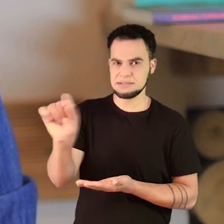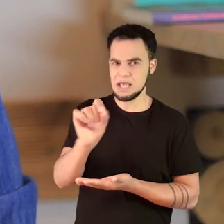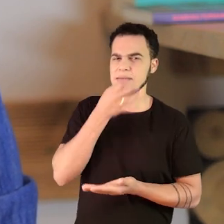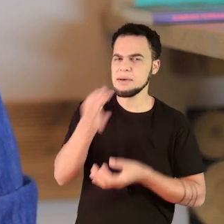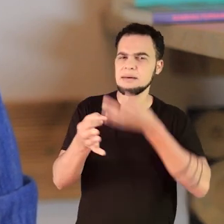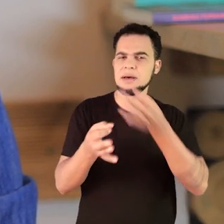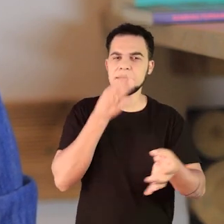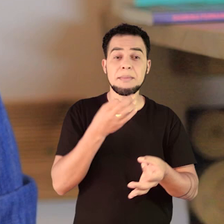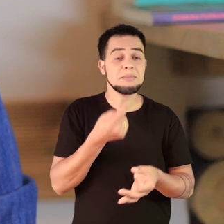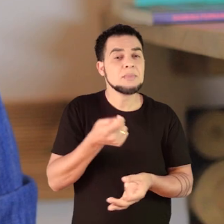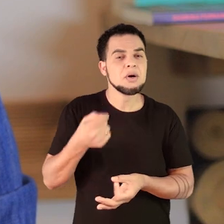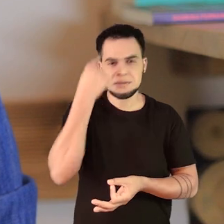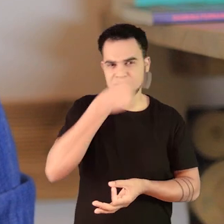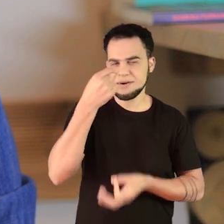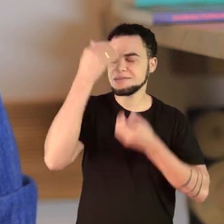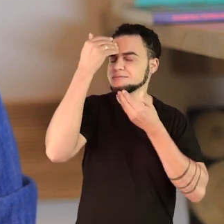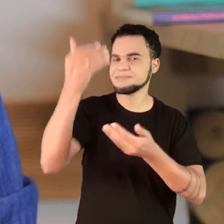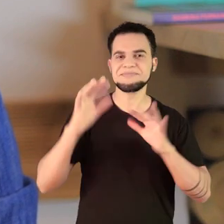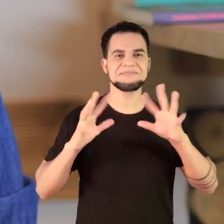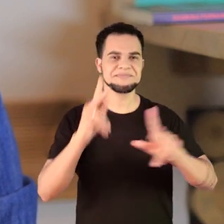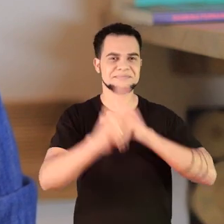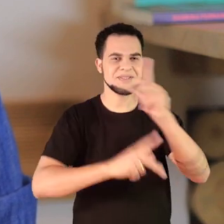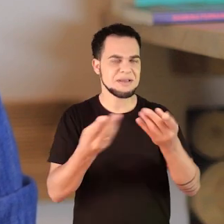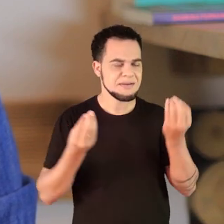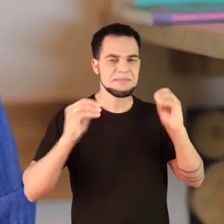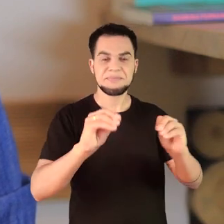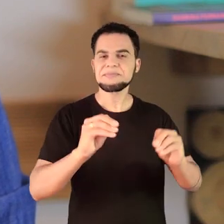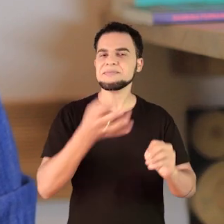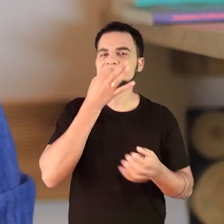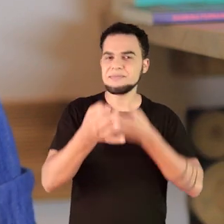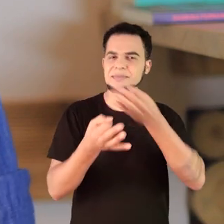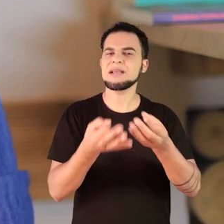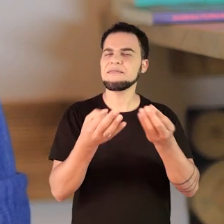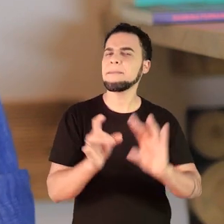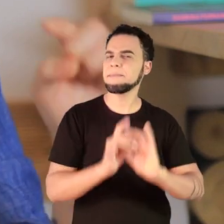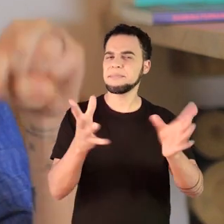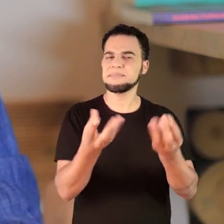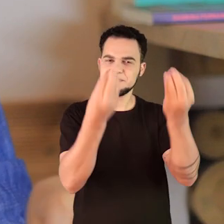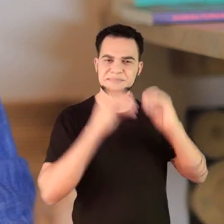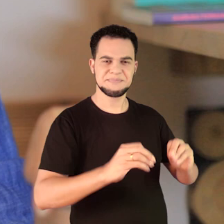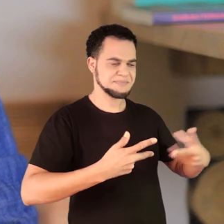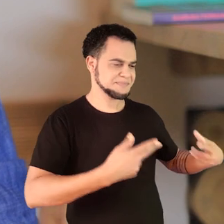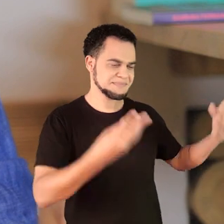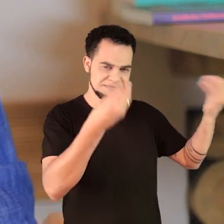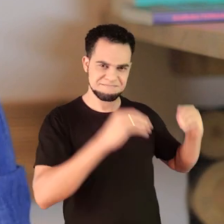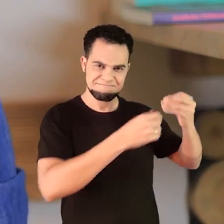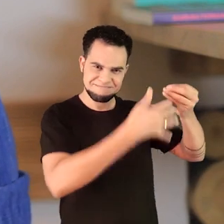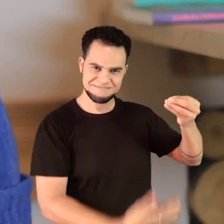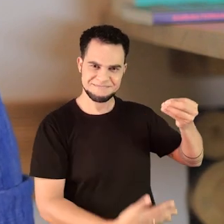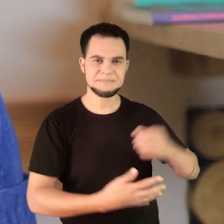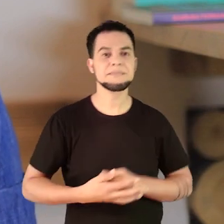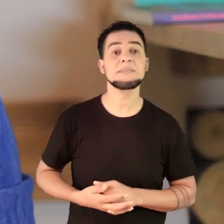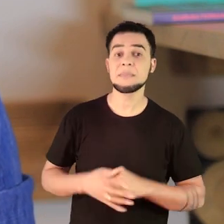100 depoimentos em poucas horas. Eu agradeço a todo mundo que fez isso e esses depoimentos vão ficar disponíveis no link que eu vou deixar aqui na